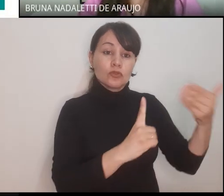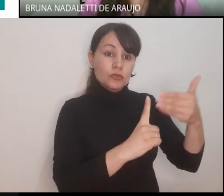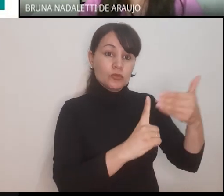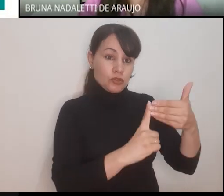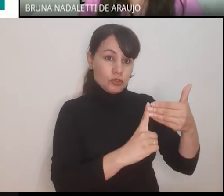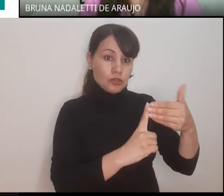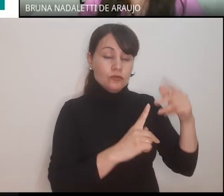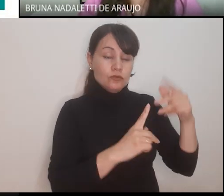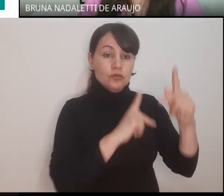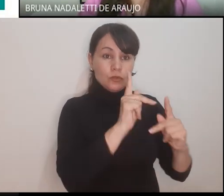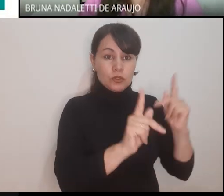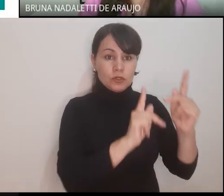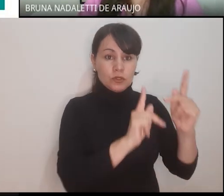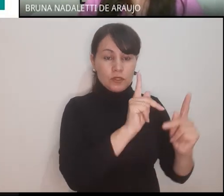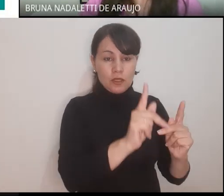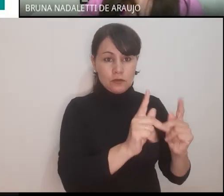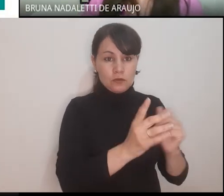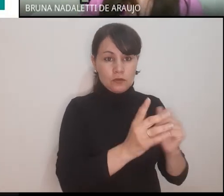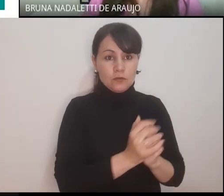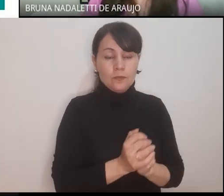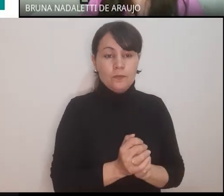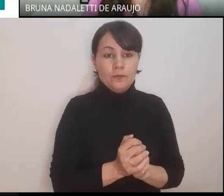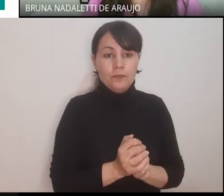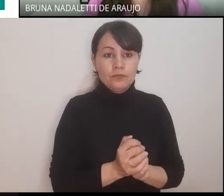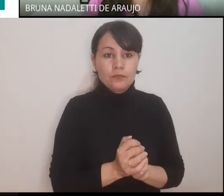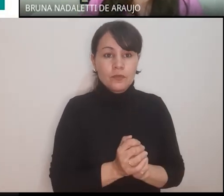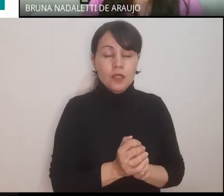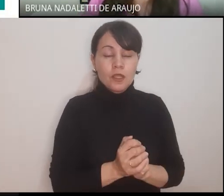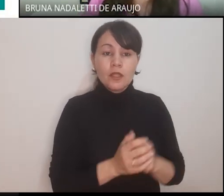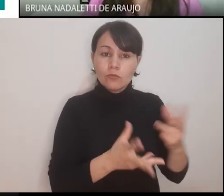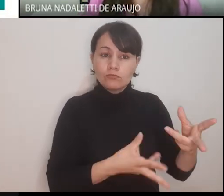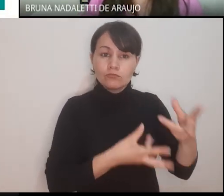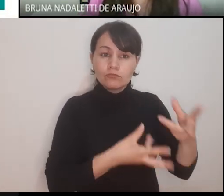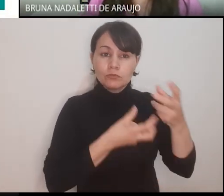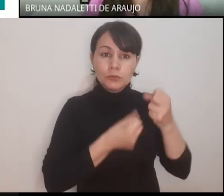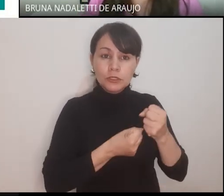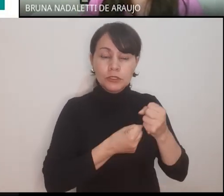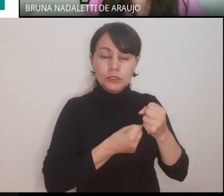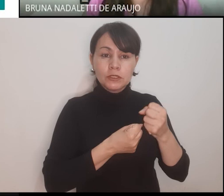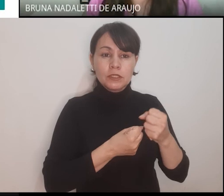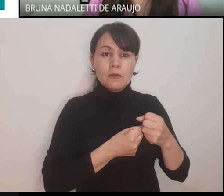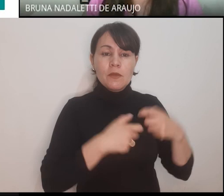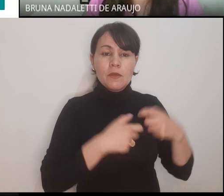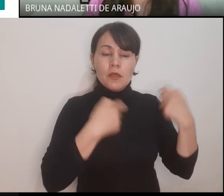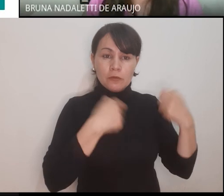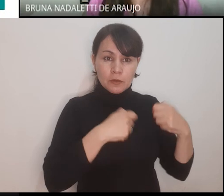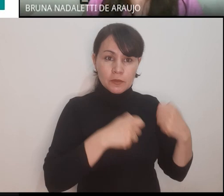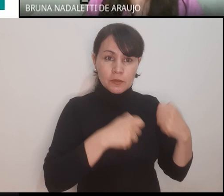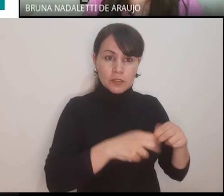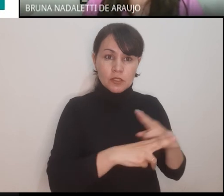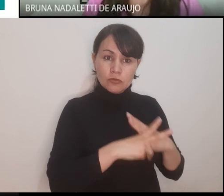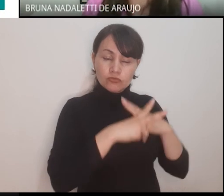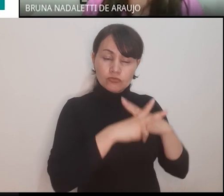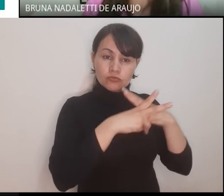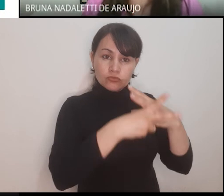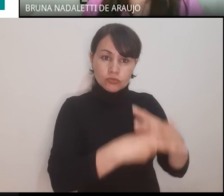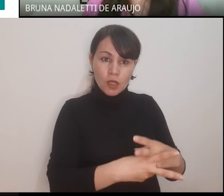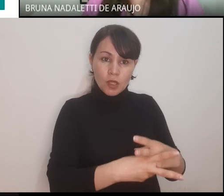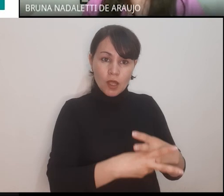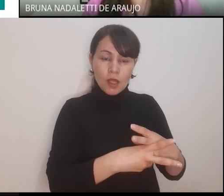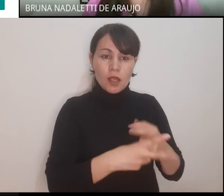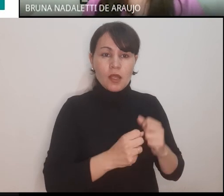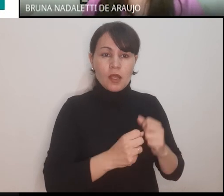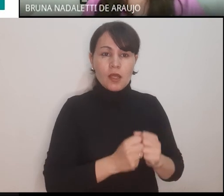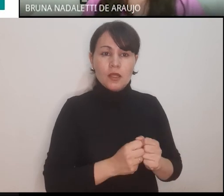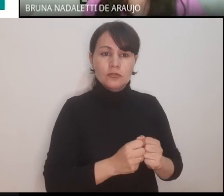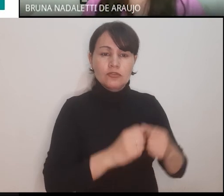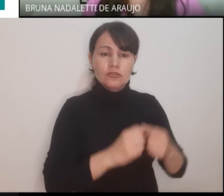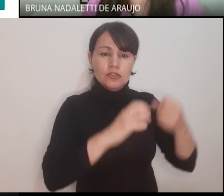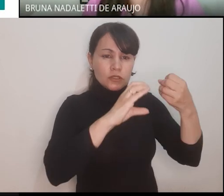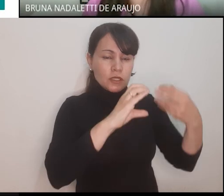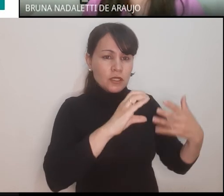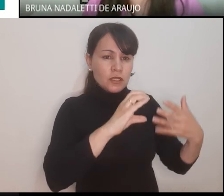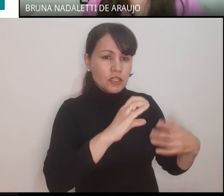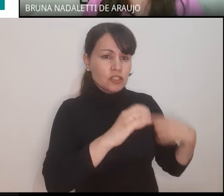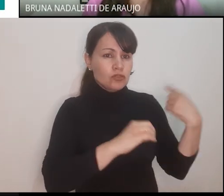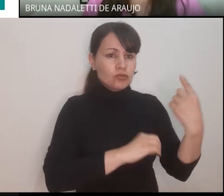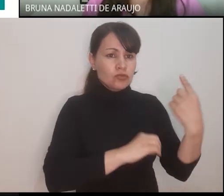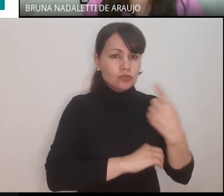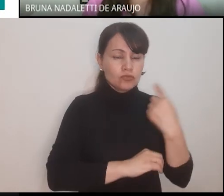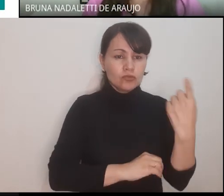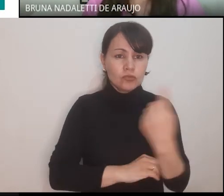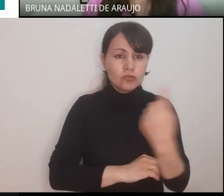do processo de enfermagem? Então, identificar necessidades de cuidado específicas, individualizadas de